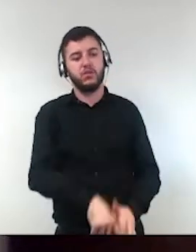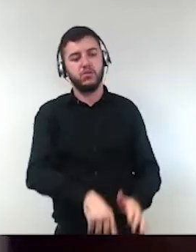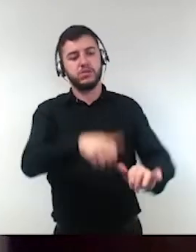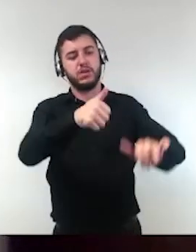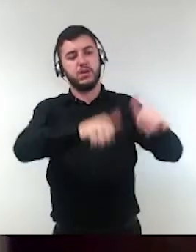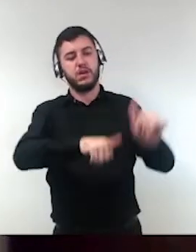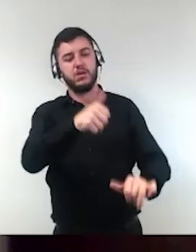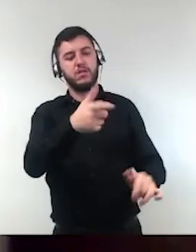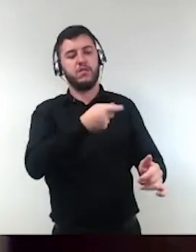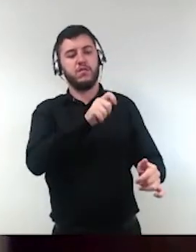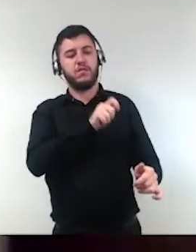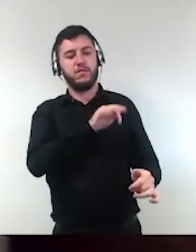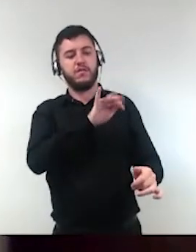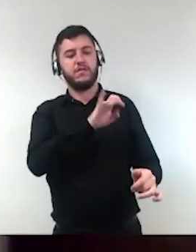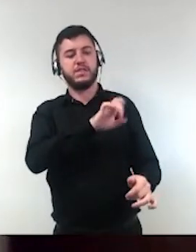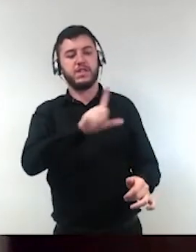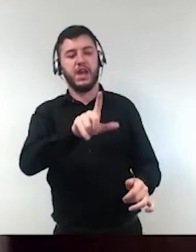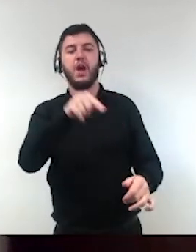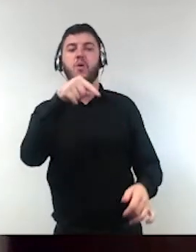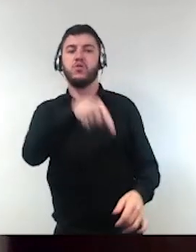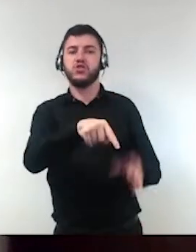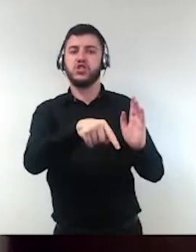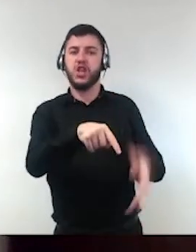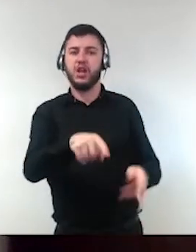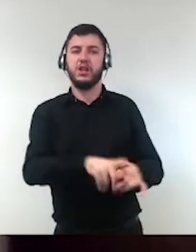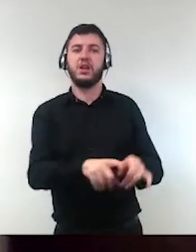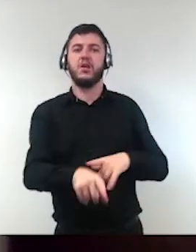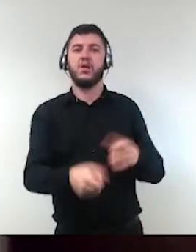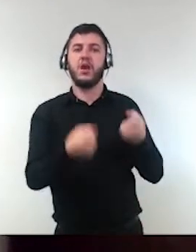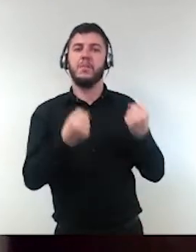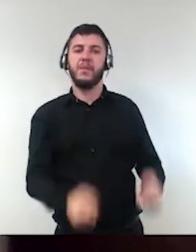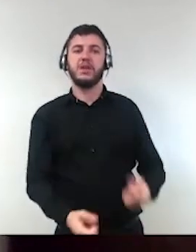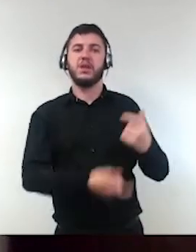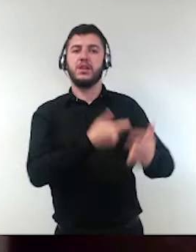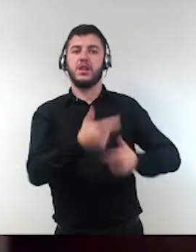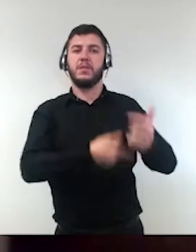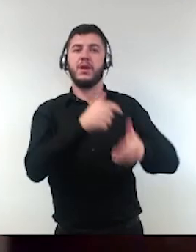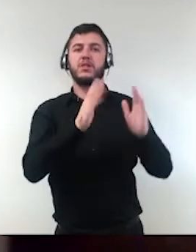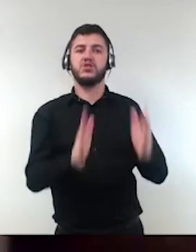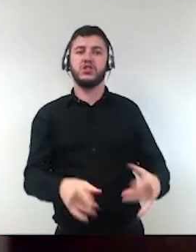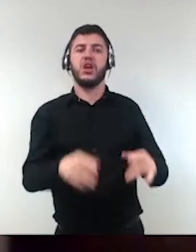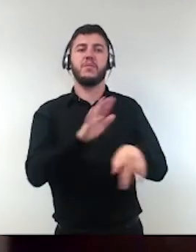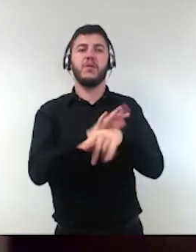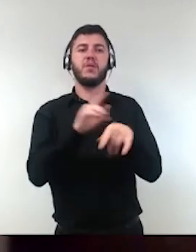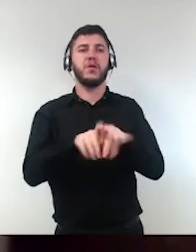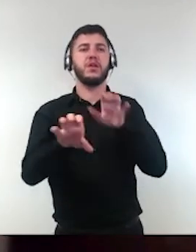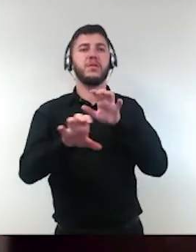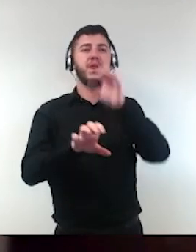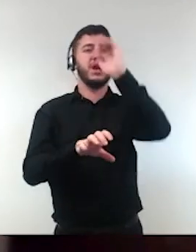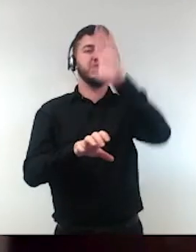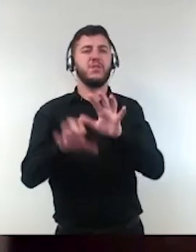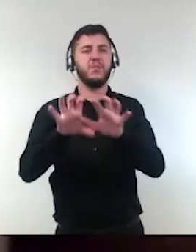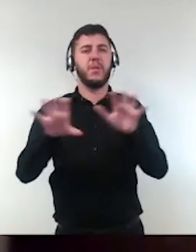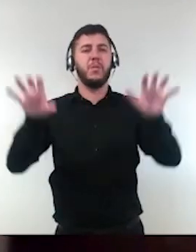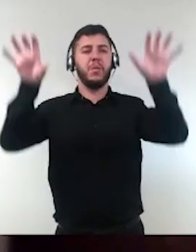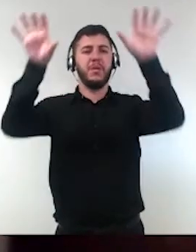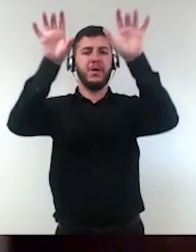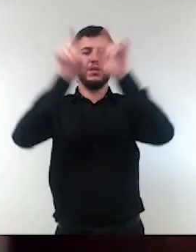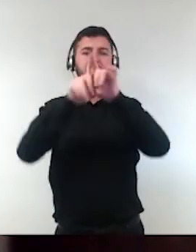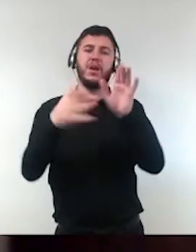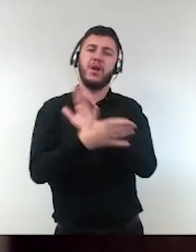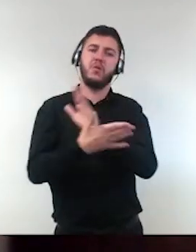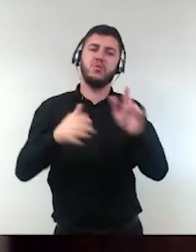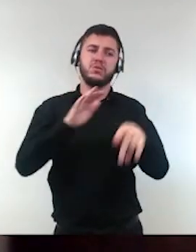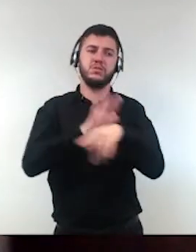um grande volume de execuções fiscais tramitando em todos os estados brasileiros, também outros sistemas de